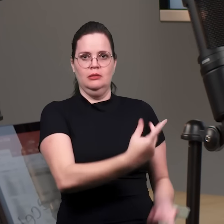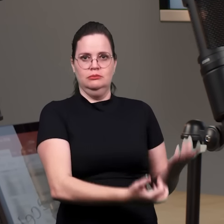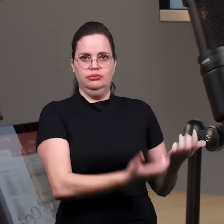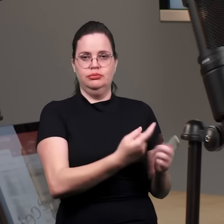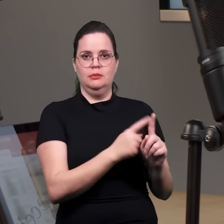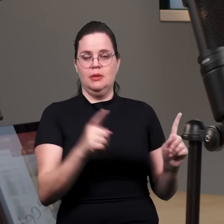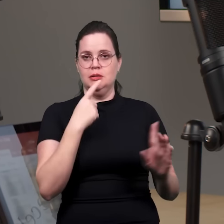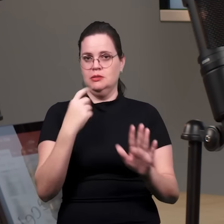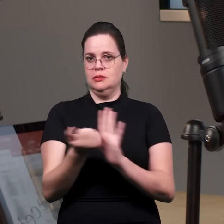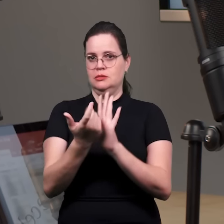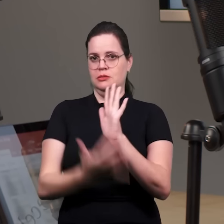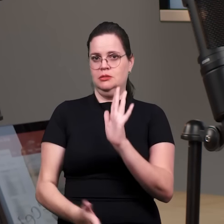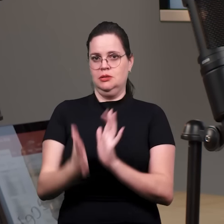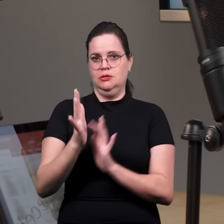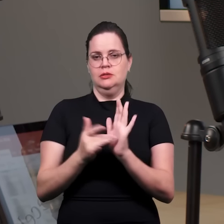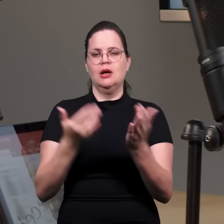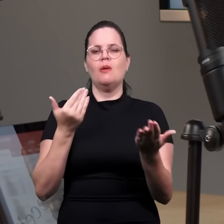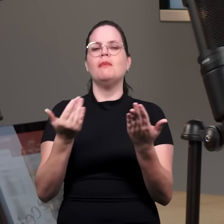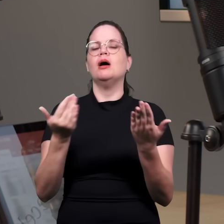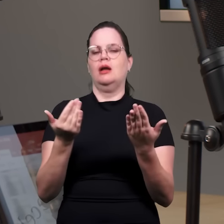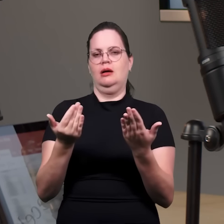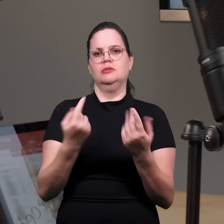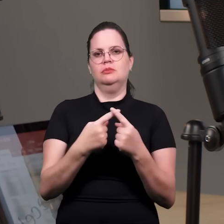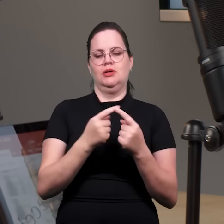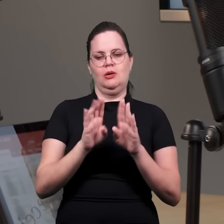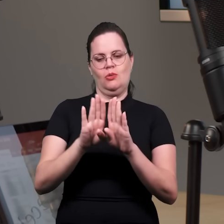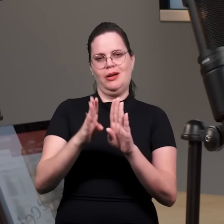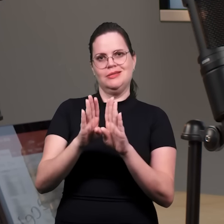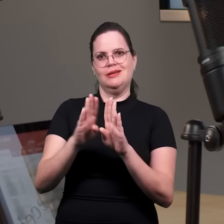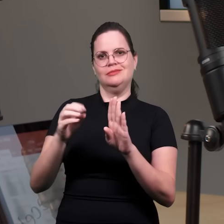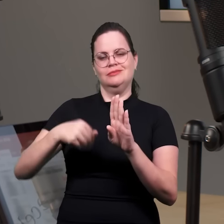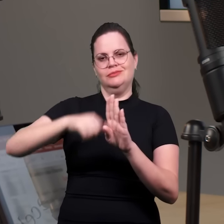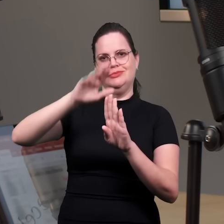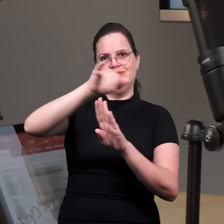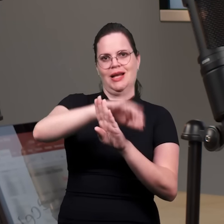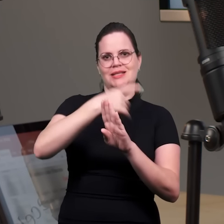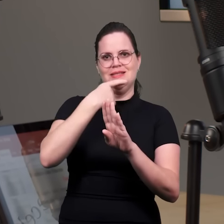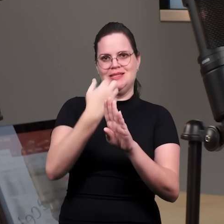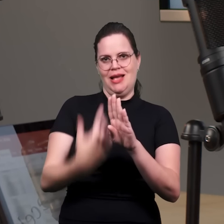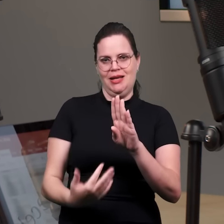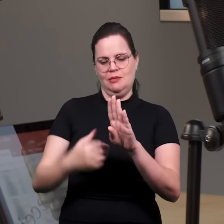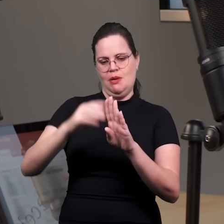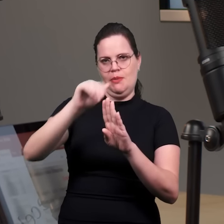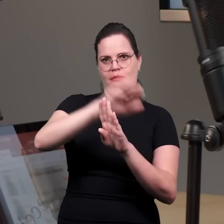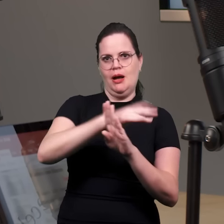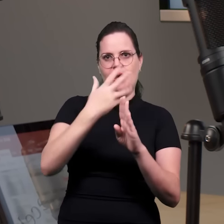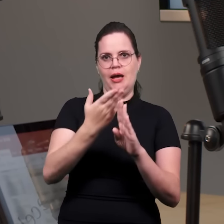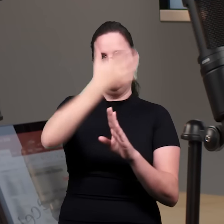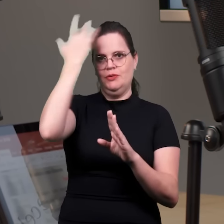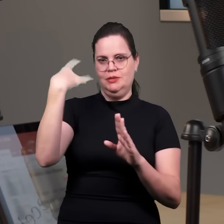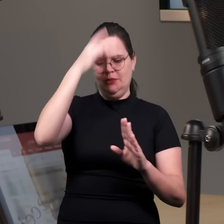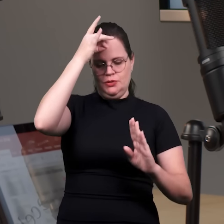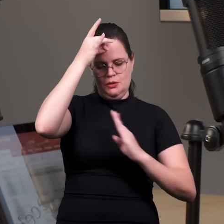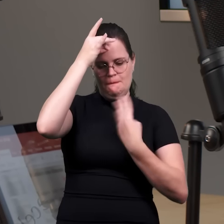passado ali simbolicamente, profeticamente nas vergas e umbrais das portas, que hoje está sobre o nosso coração, é o que traz purificação dos pecados.